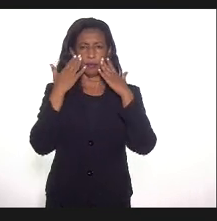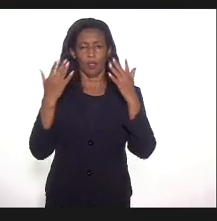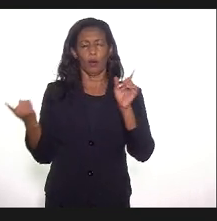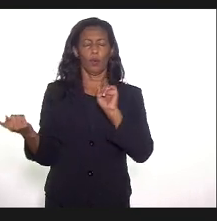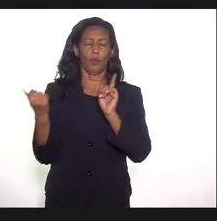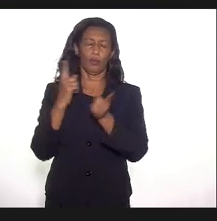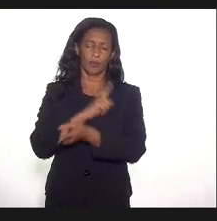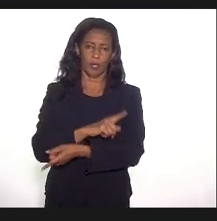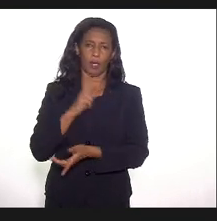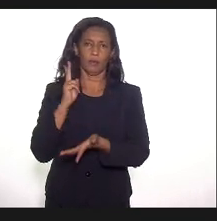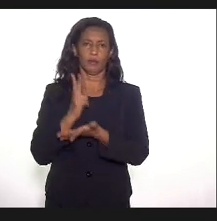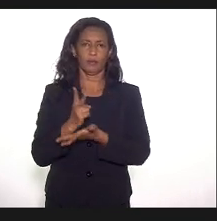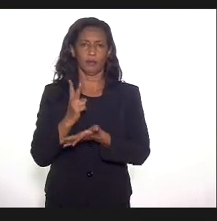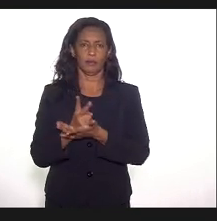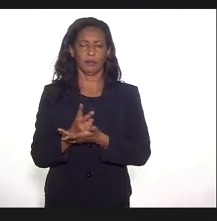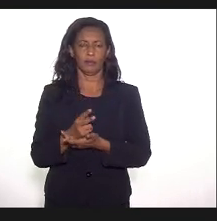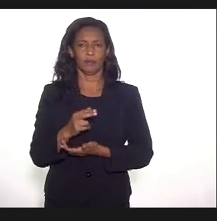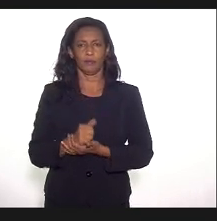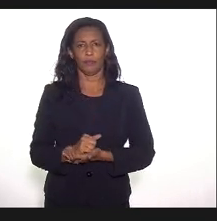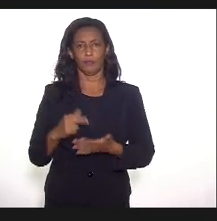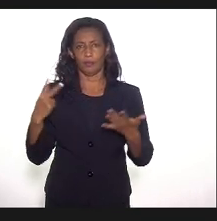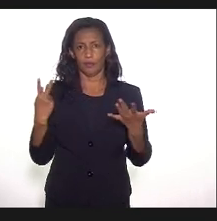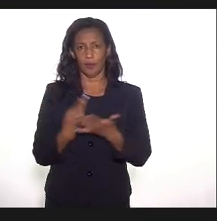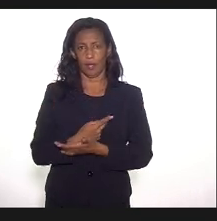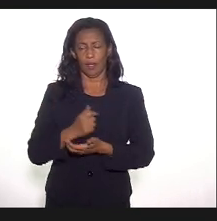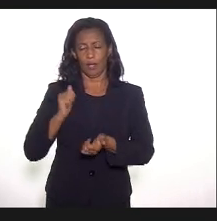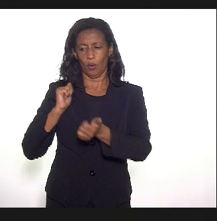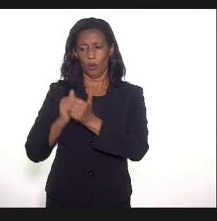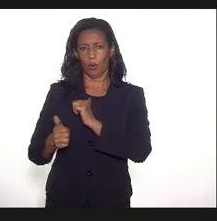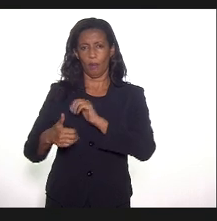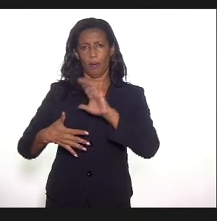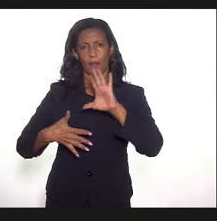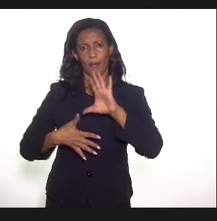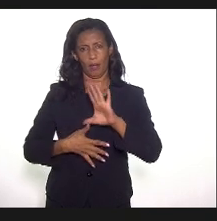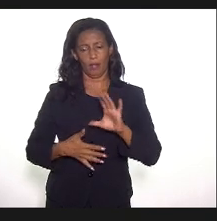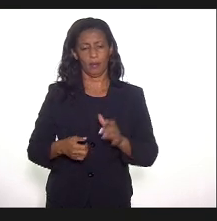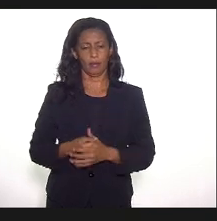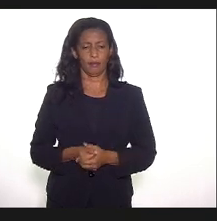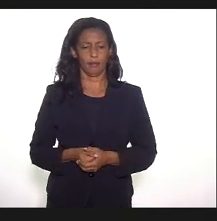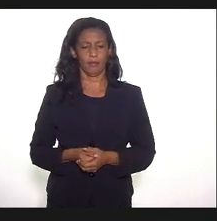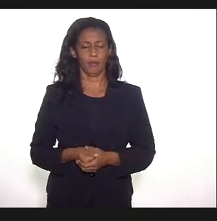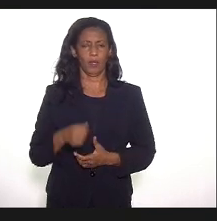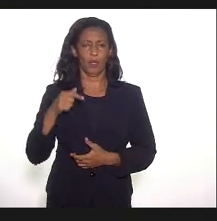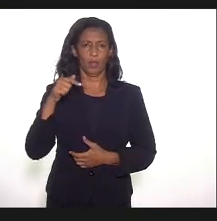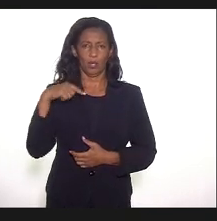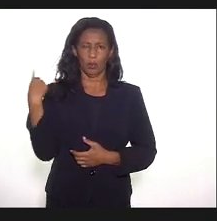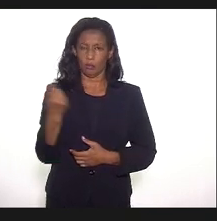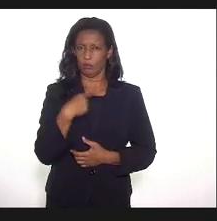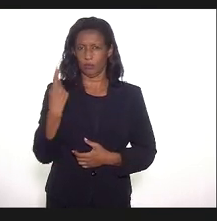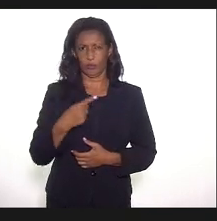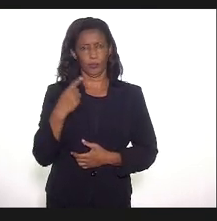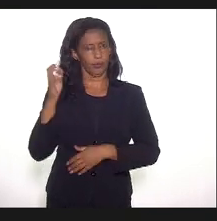contrário mesmo à realização da Copa América no nosso estado,